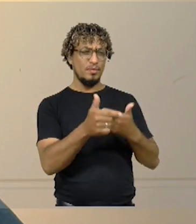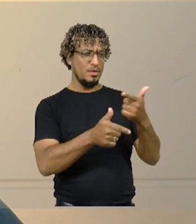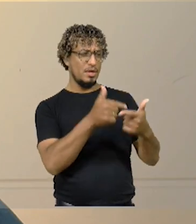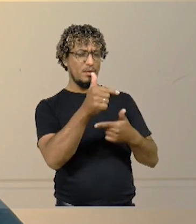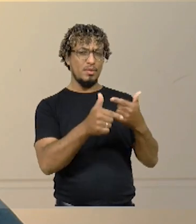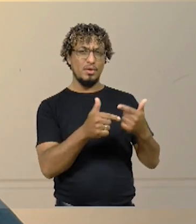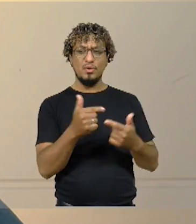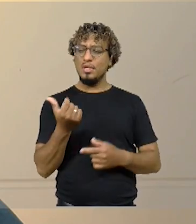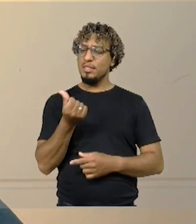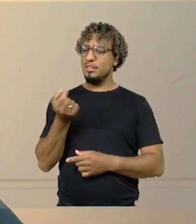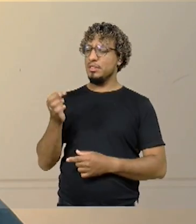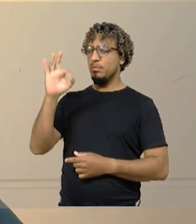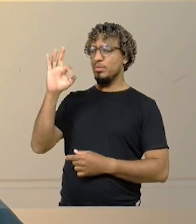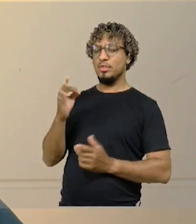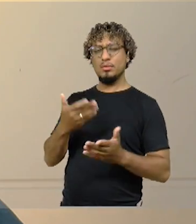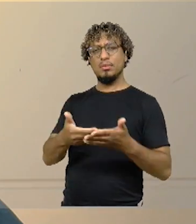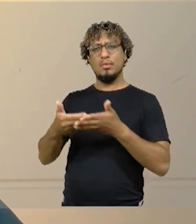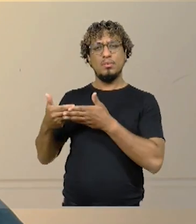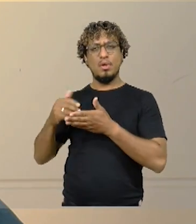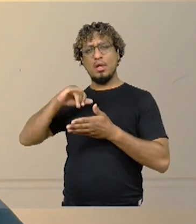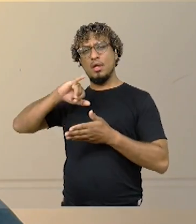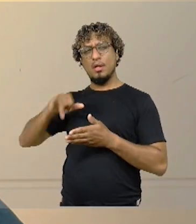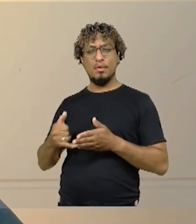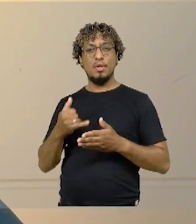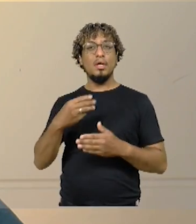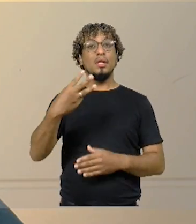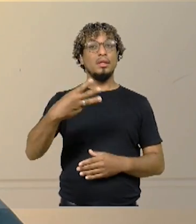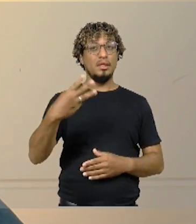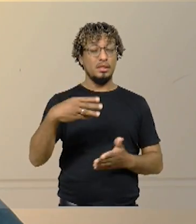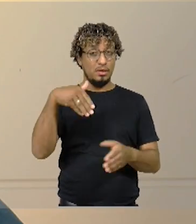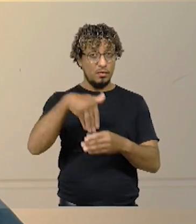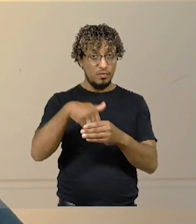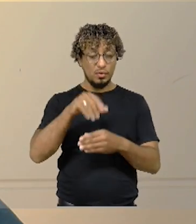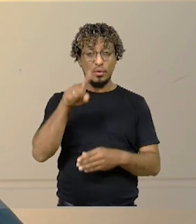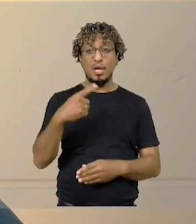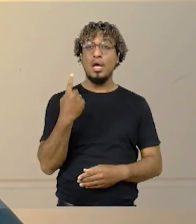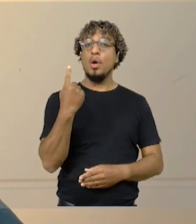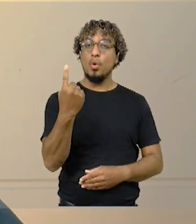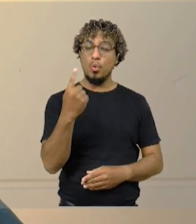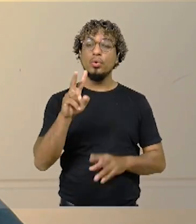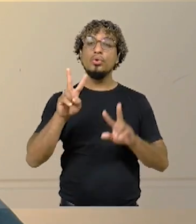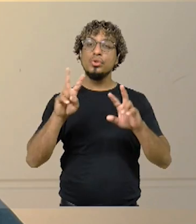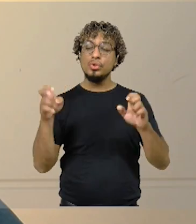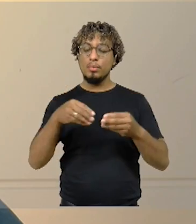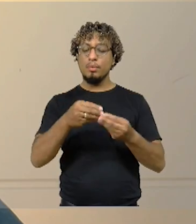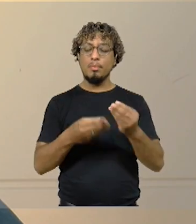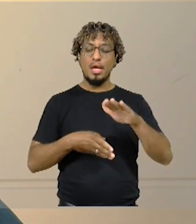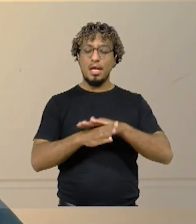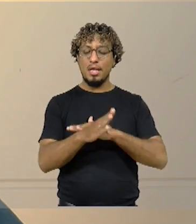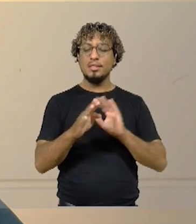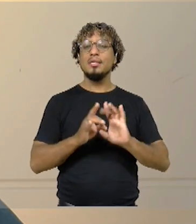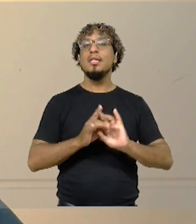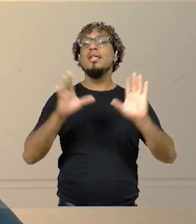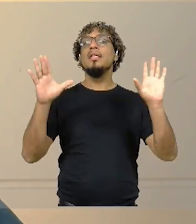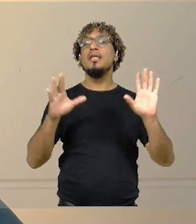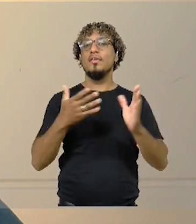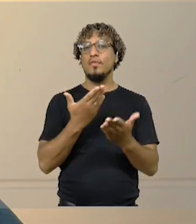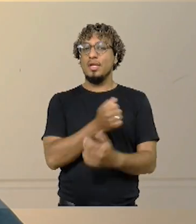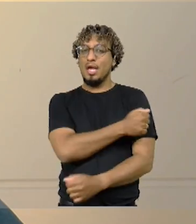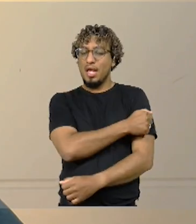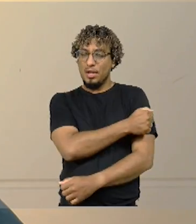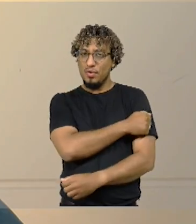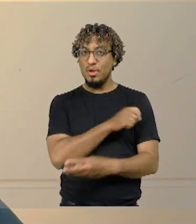com o debate aqui da TV UFMA, que muito me orgulho, estudei aqui nessa universidade, né? Acabei o doutorado agora aqui também em políticas